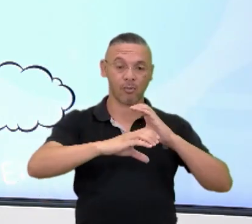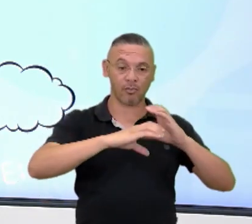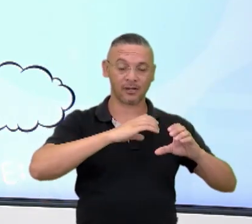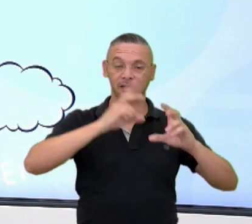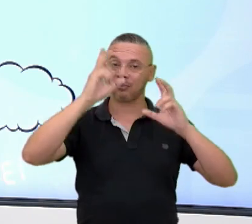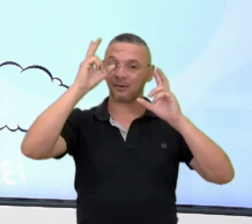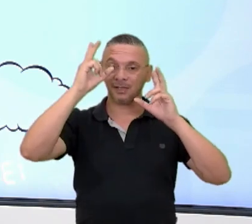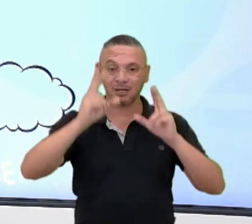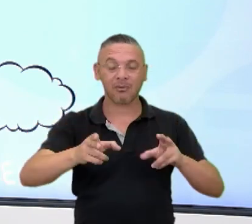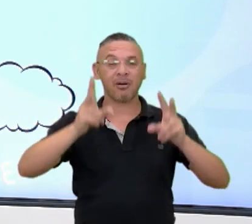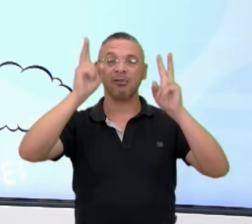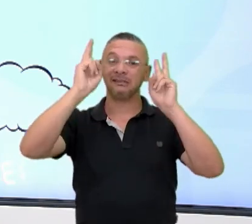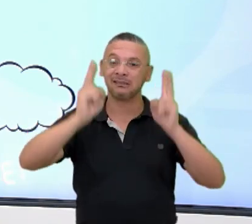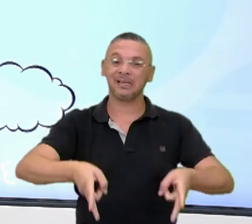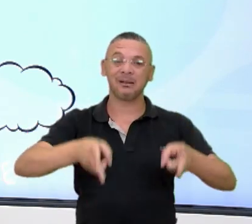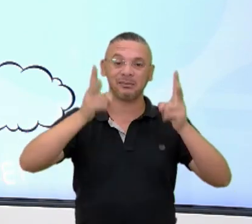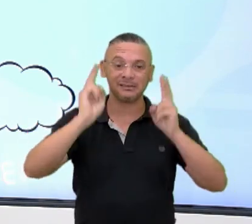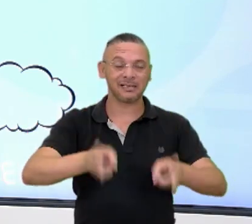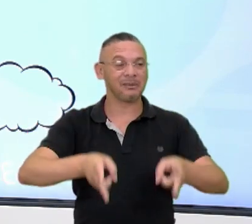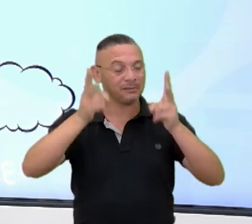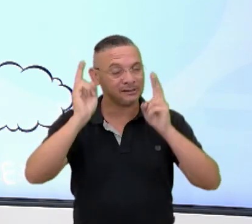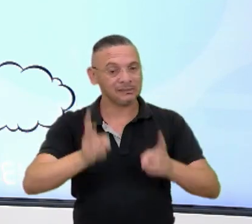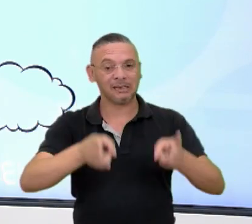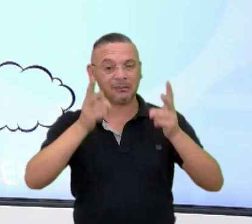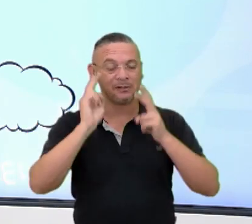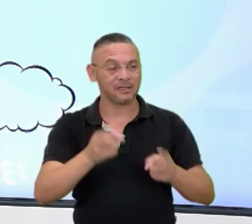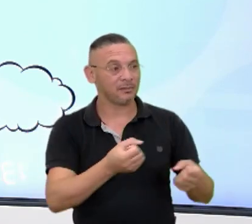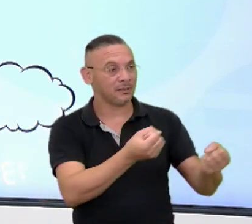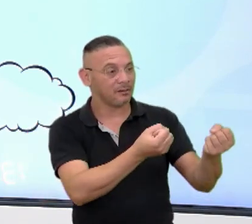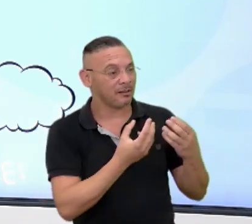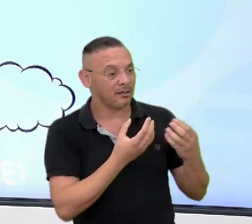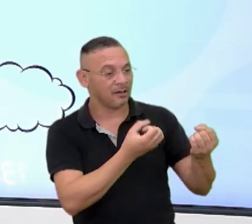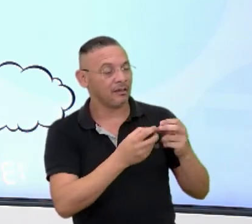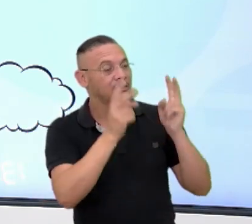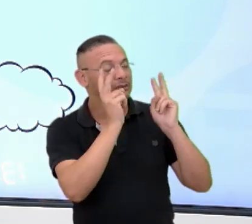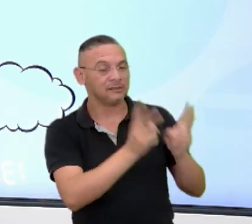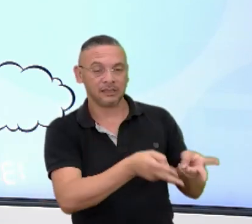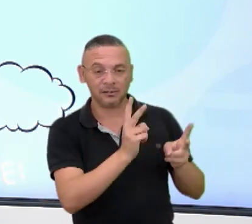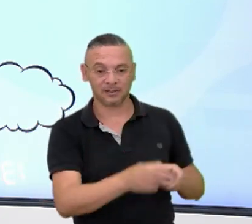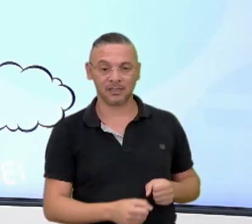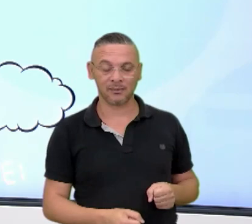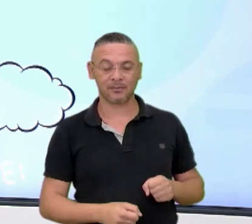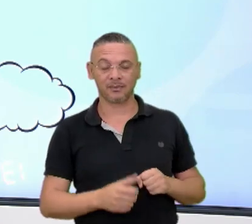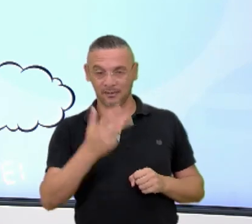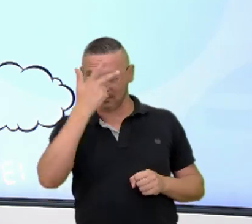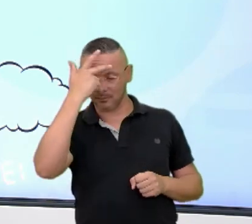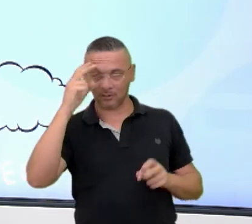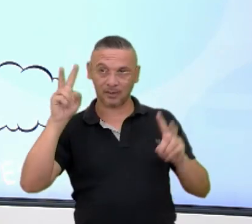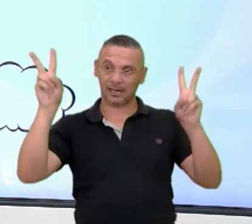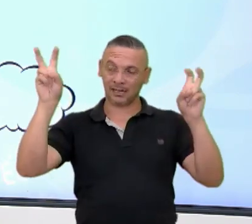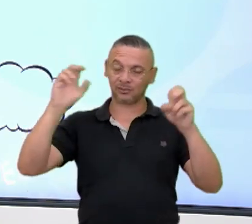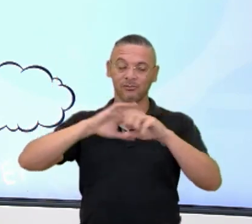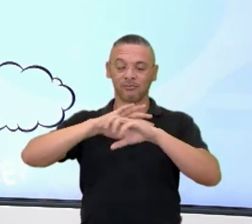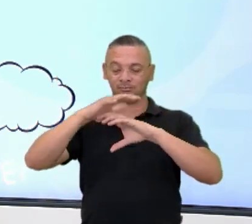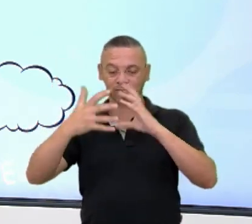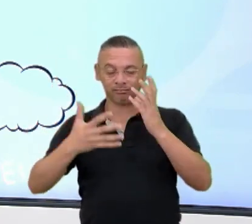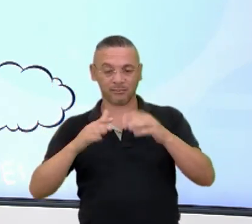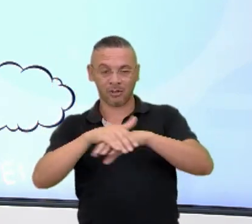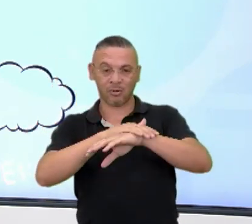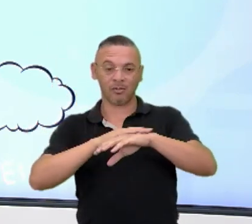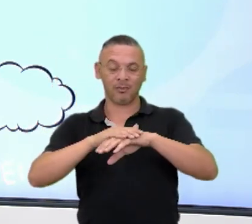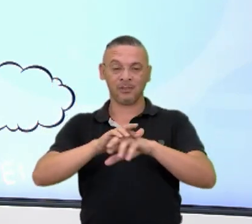Unidos. Como a notícia viajou de lá e chegou até aqui? Talvez um caminho mais curto. Então, de que lado,